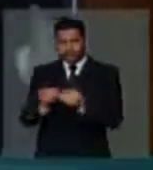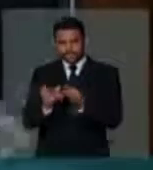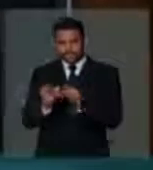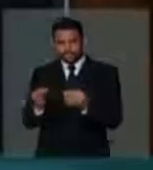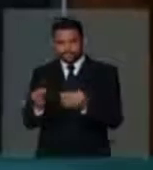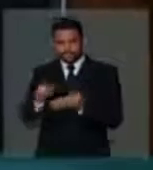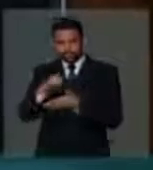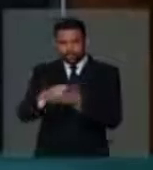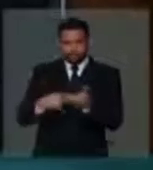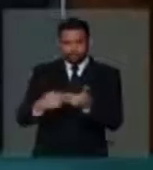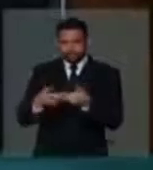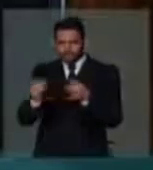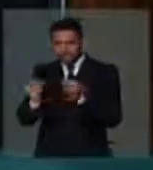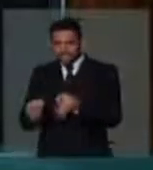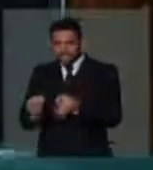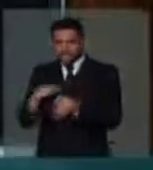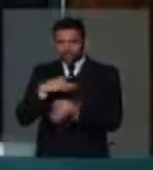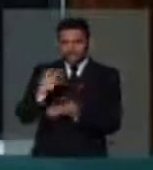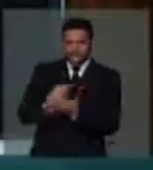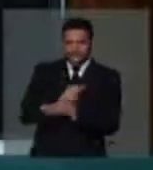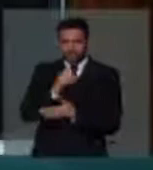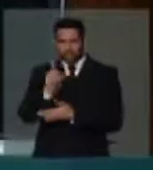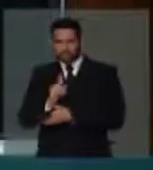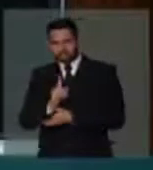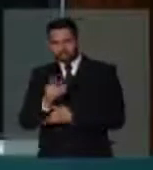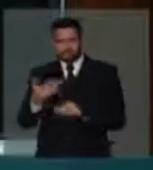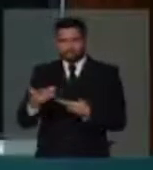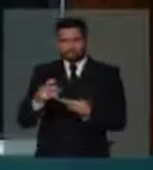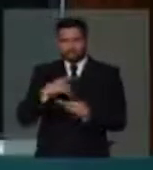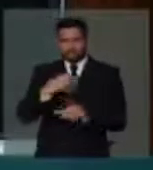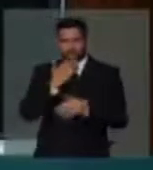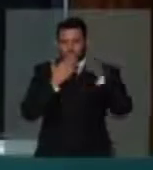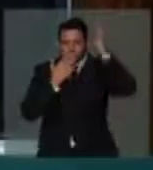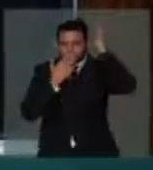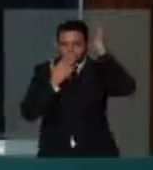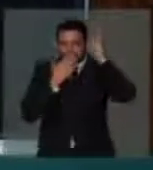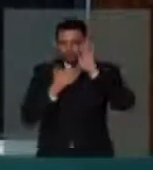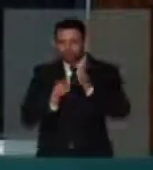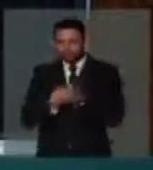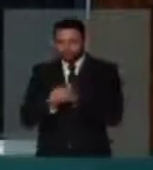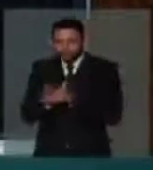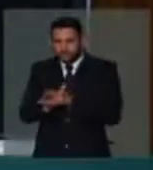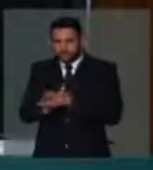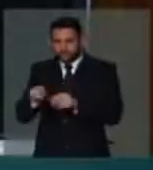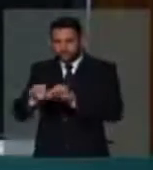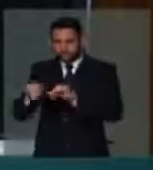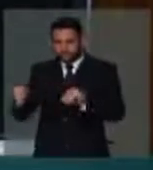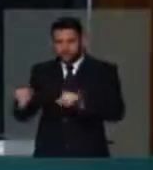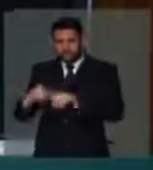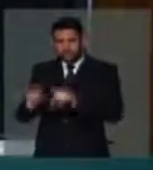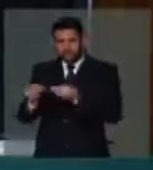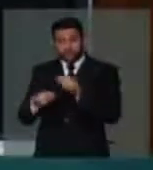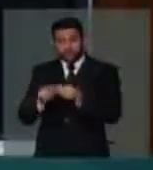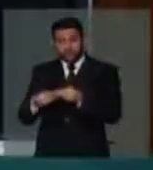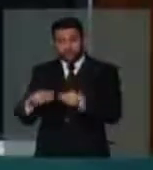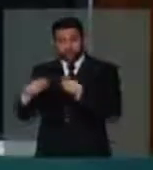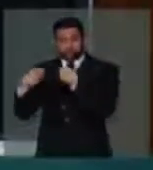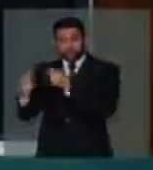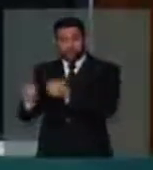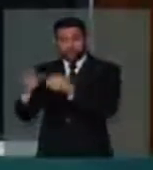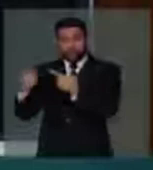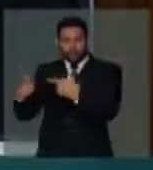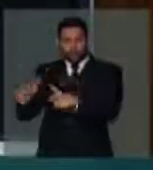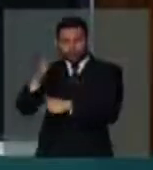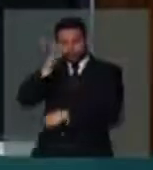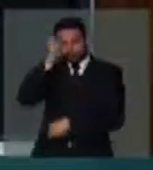formal, informal, correta ou incorreta. Os índios não só foram expulsos das suas terras, como elas foram destinadas a